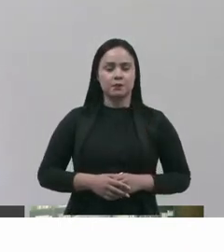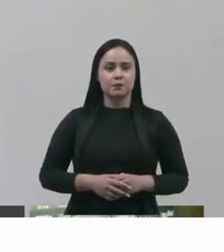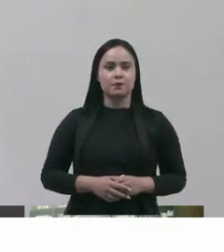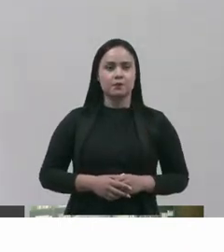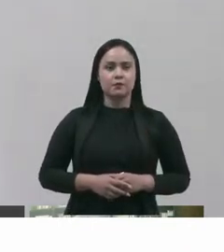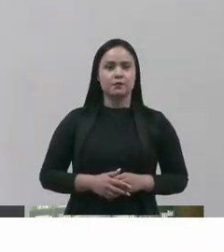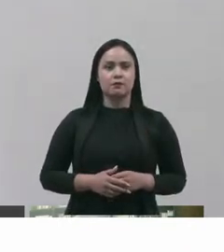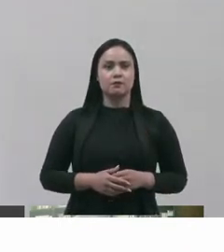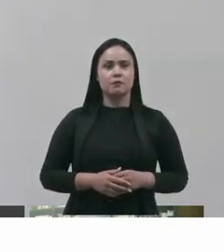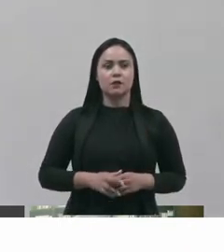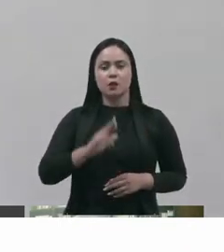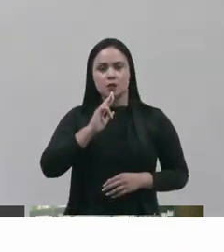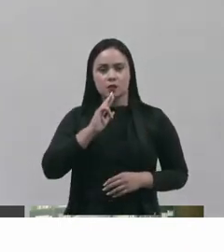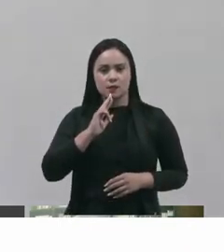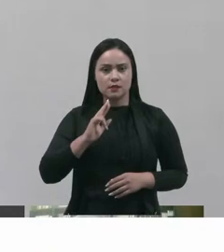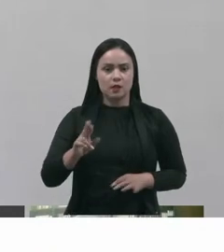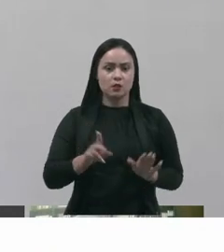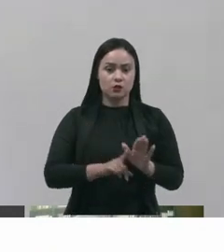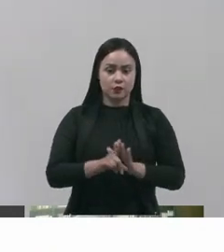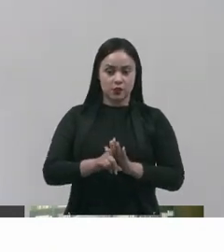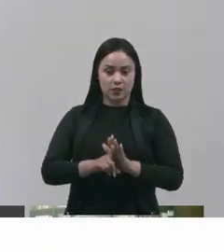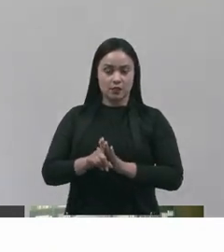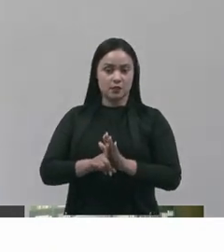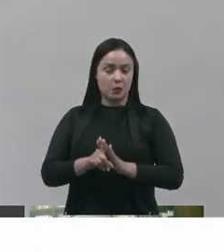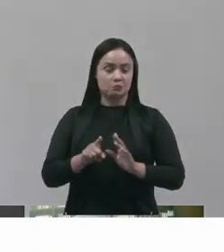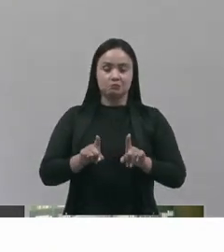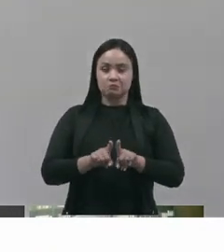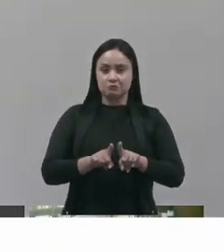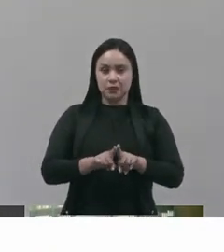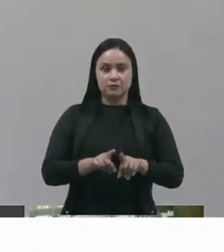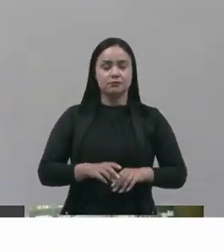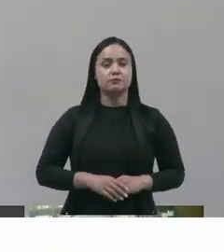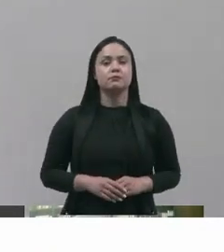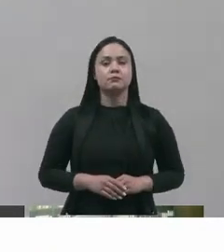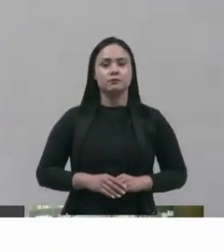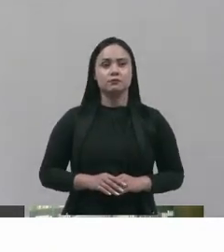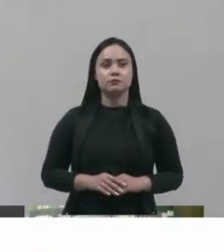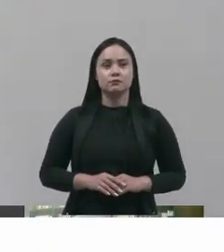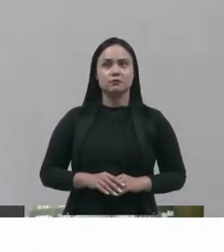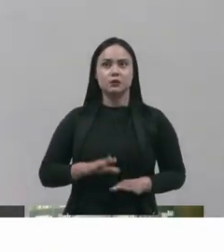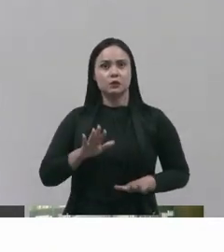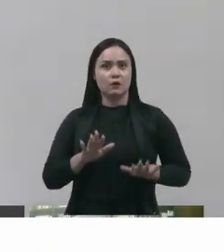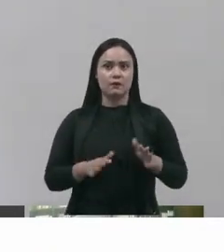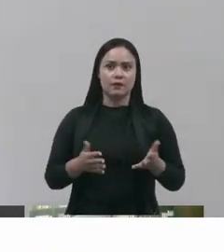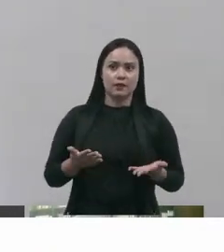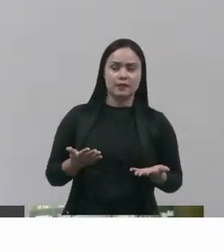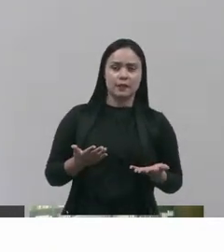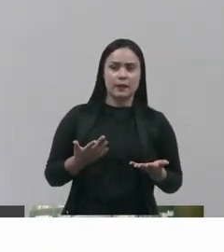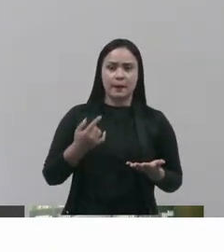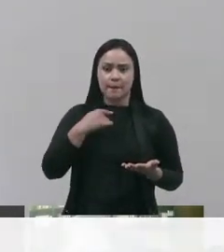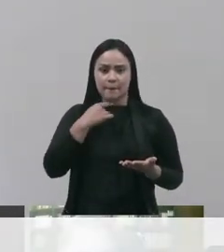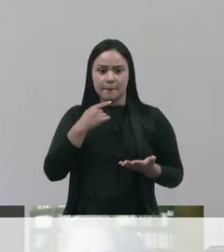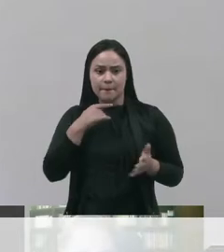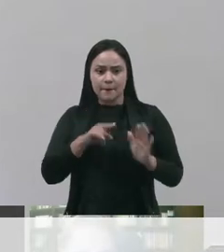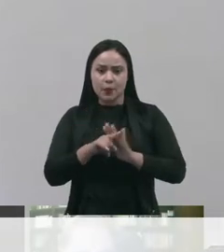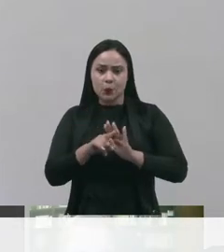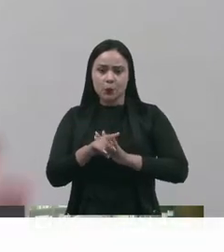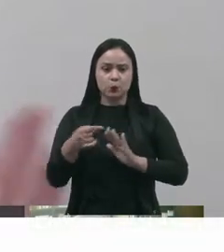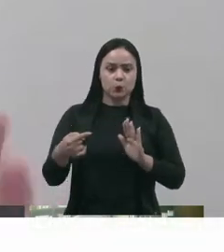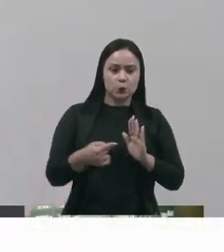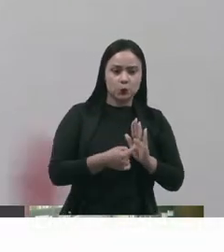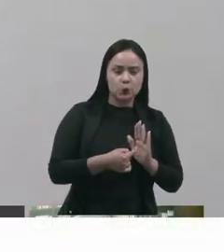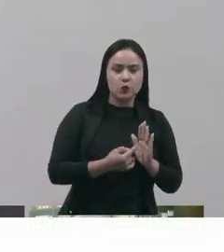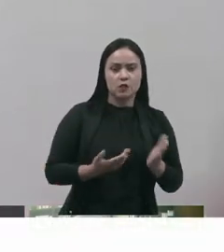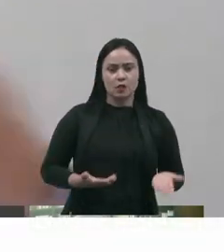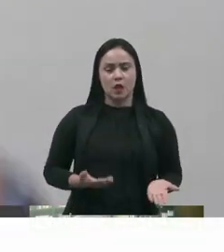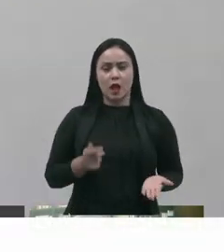independentemente do resultado de eventual investigação, independentemente de eventual inquérito ou de denúncia ou etc.